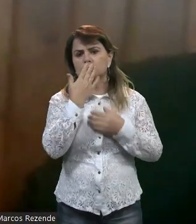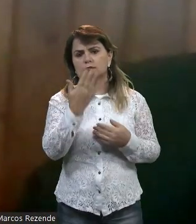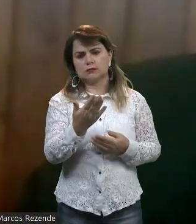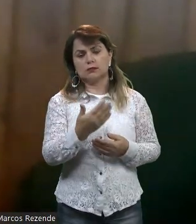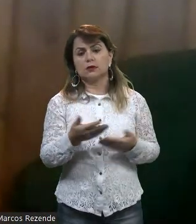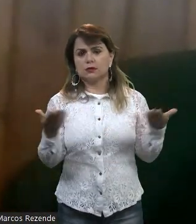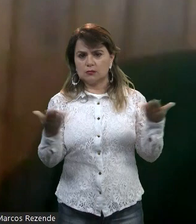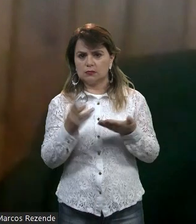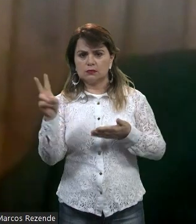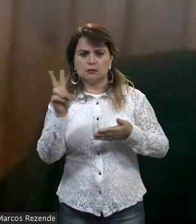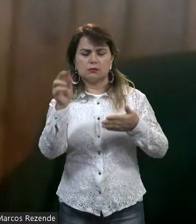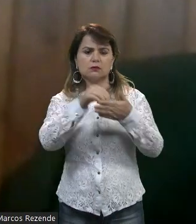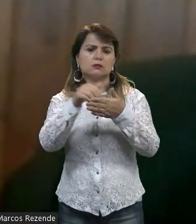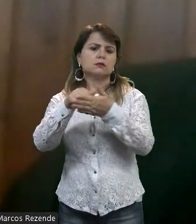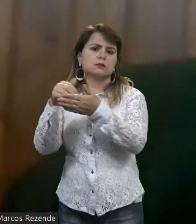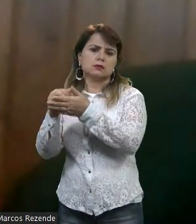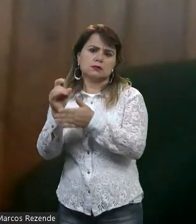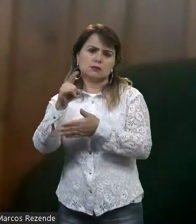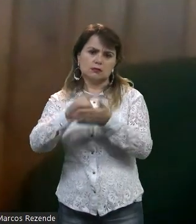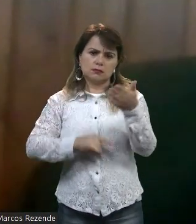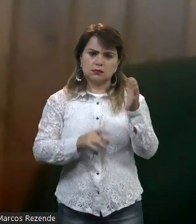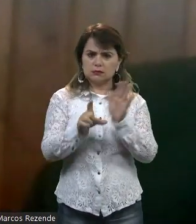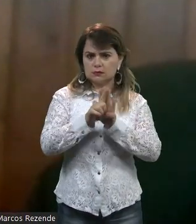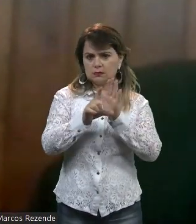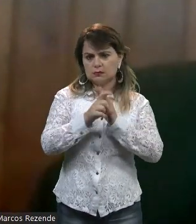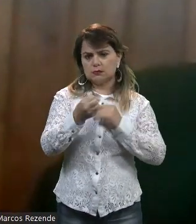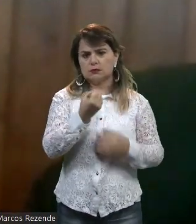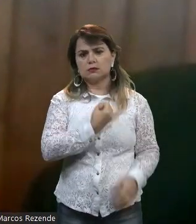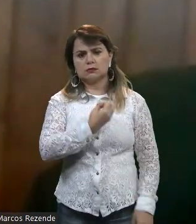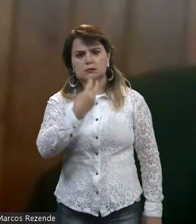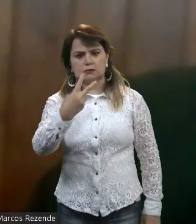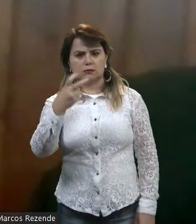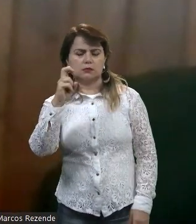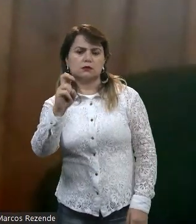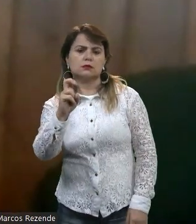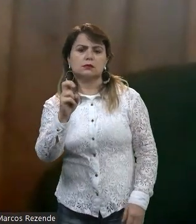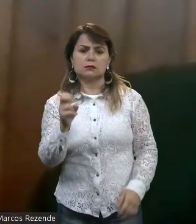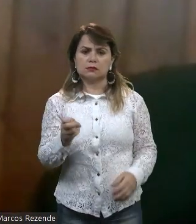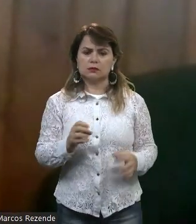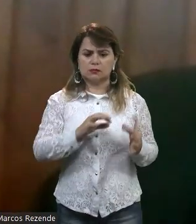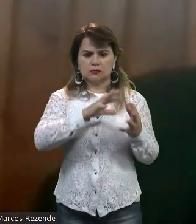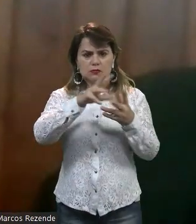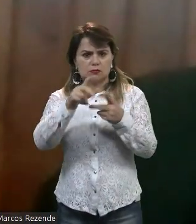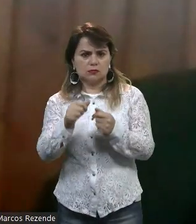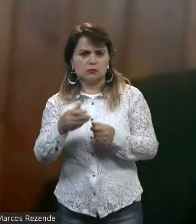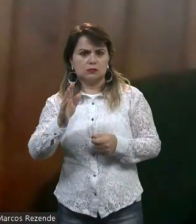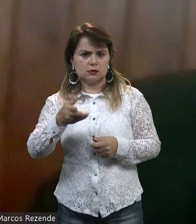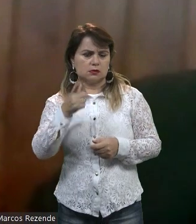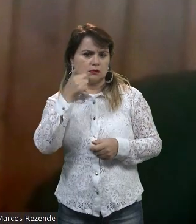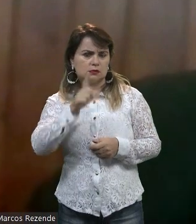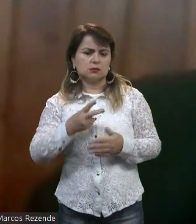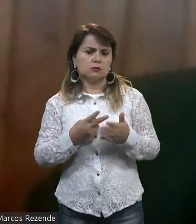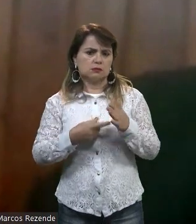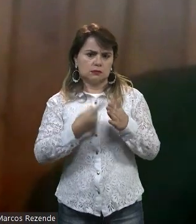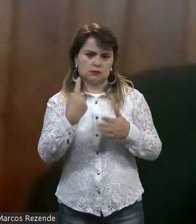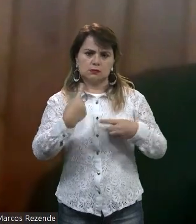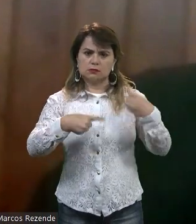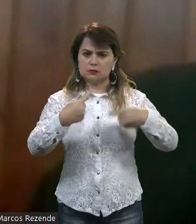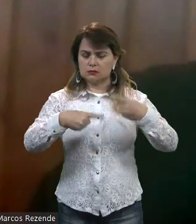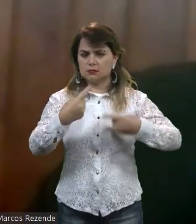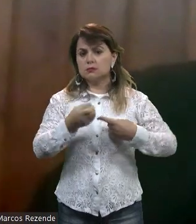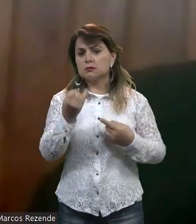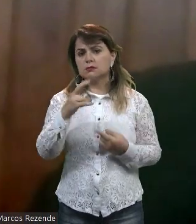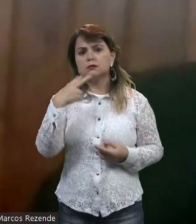Em votação, o projeto de lei número 25/2020, em globo, na forma que foi vencido em primeira discussão.